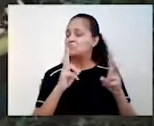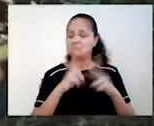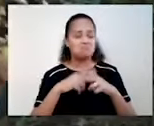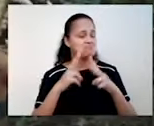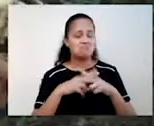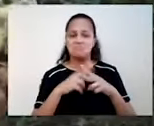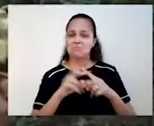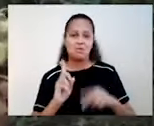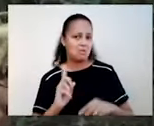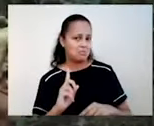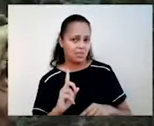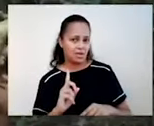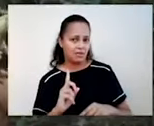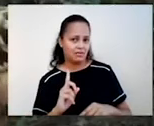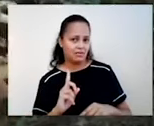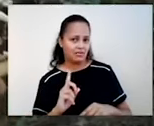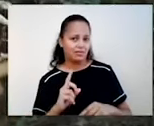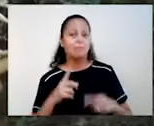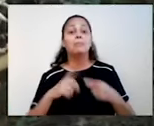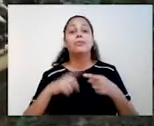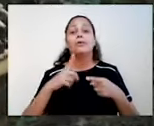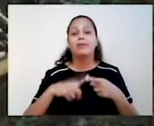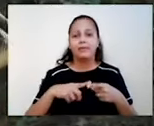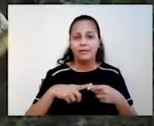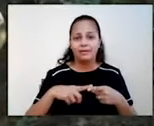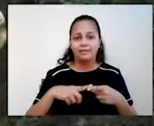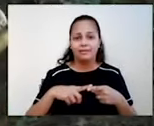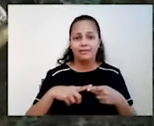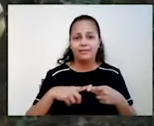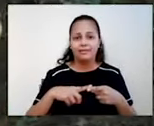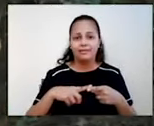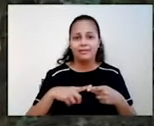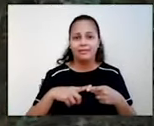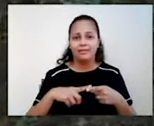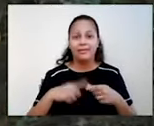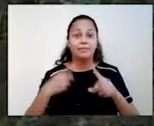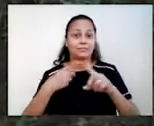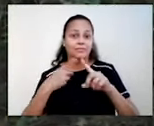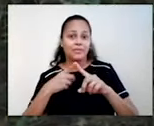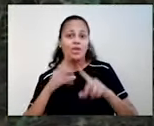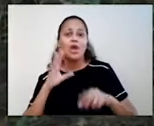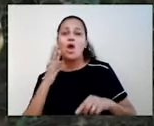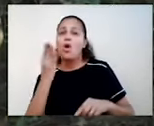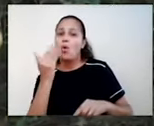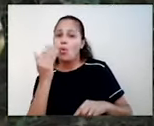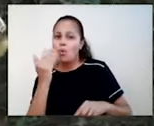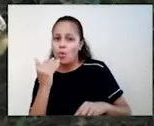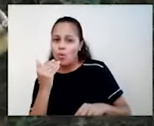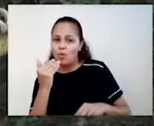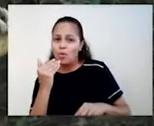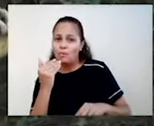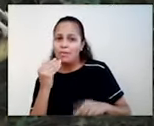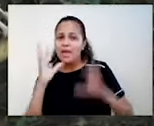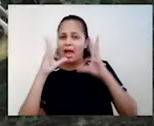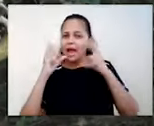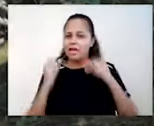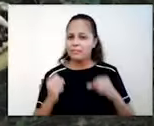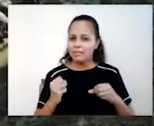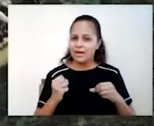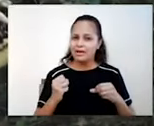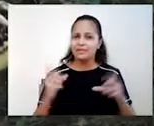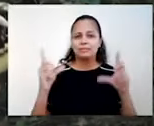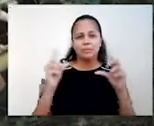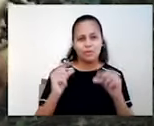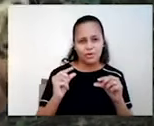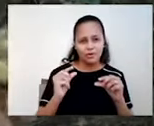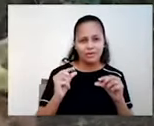não brigam, não entram em conflito. Por quê? A suçuarana come presas menores, entre 2 quilos a